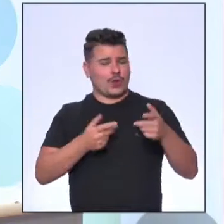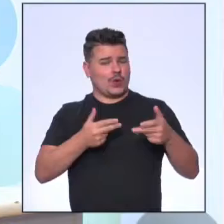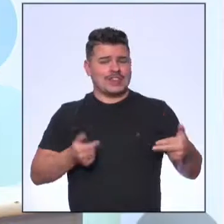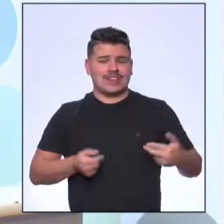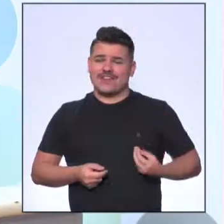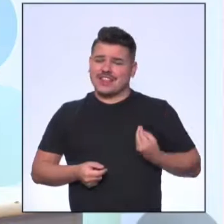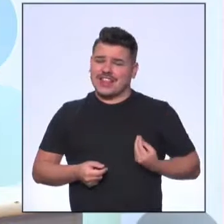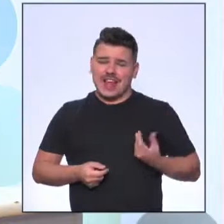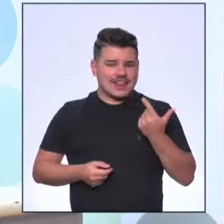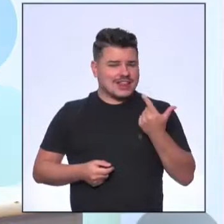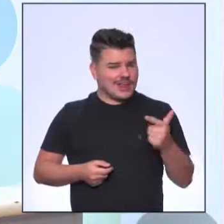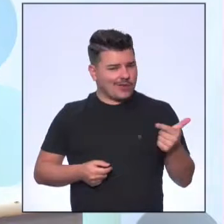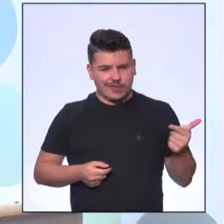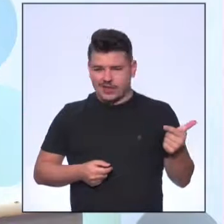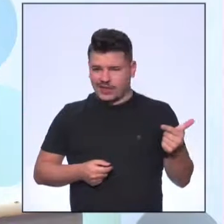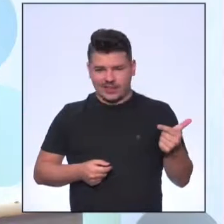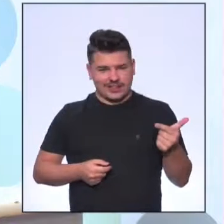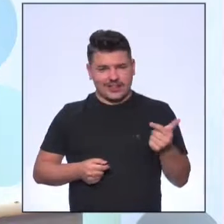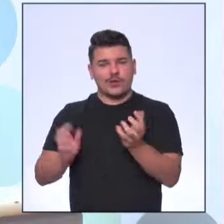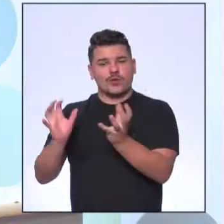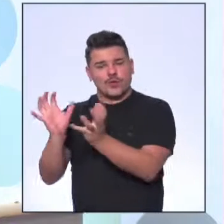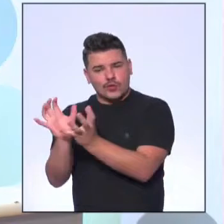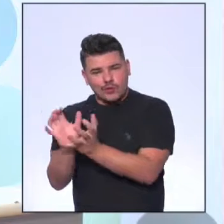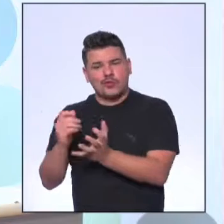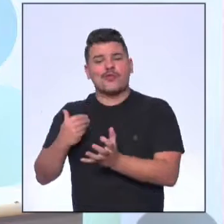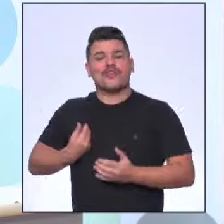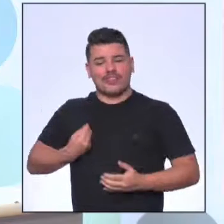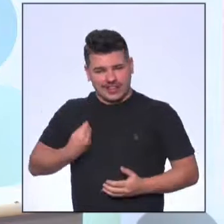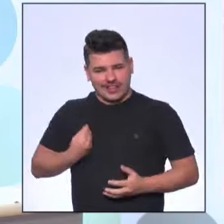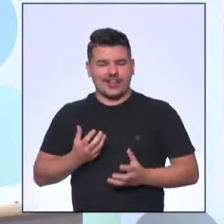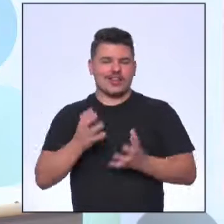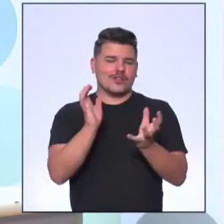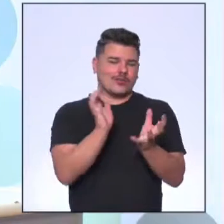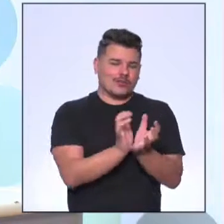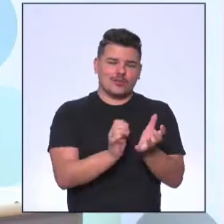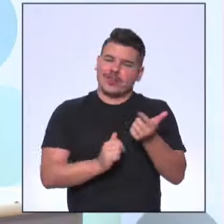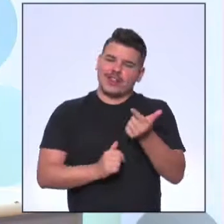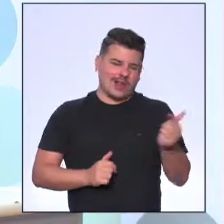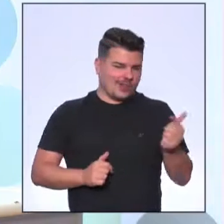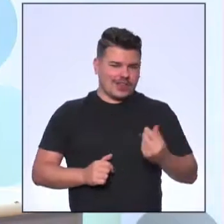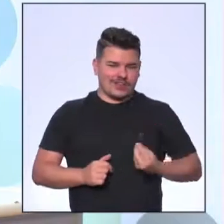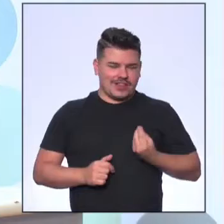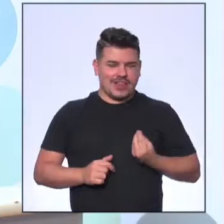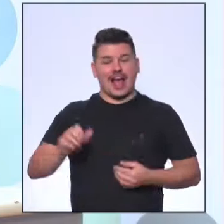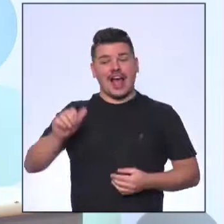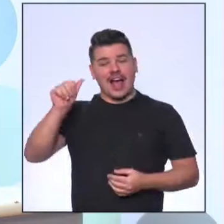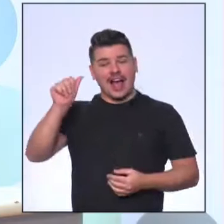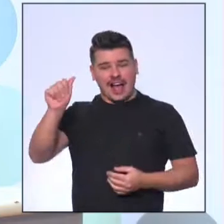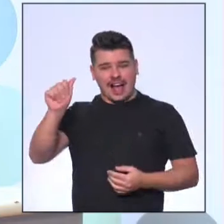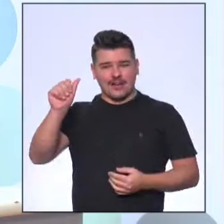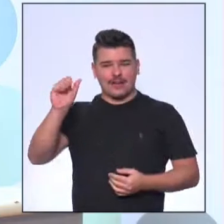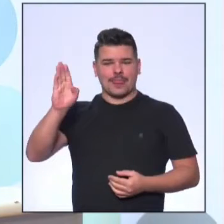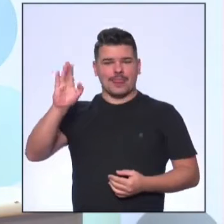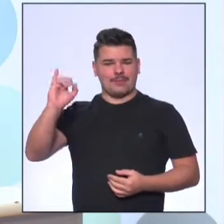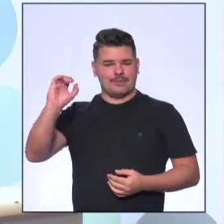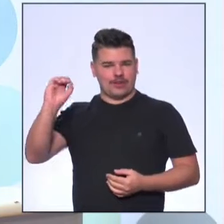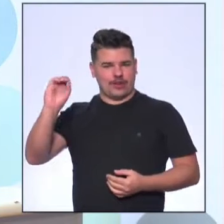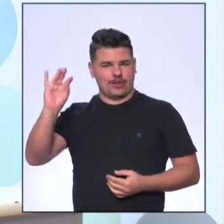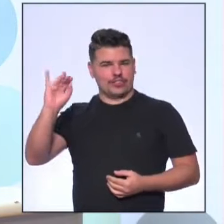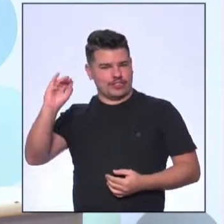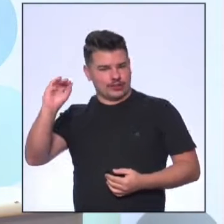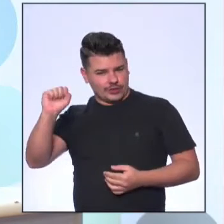São fatores como vocês vão me descrever agora. Tá? O A na frente da palavra bio significa negação. Quando eu